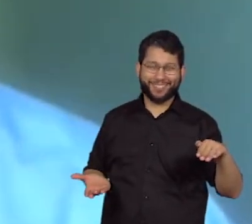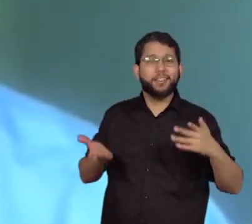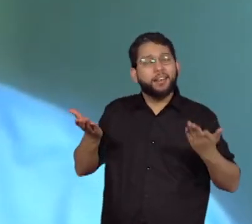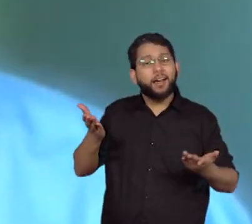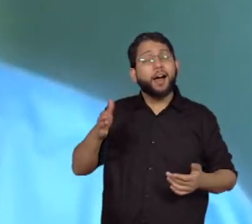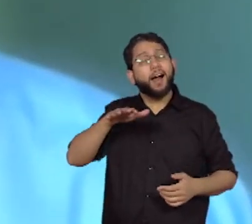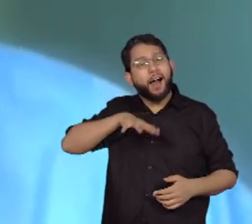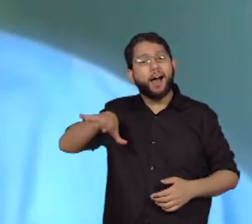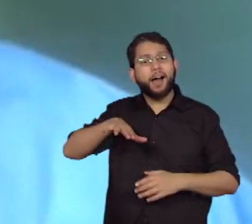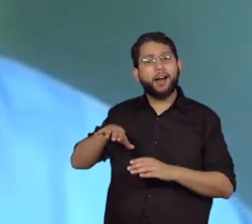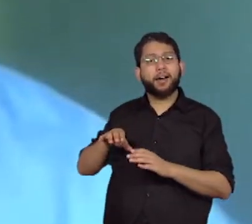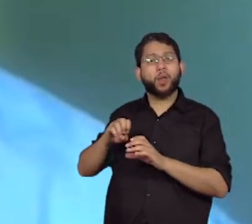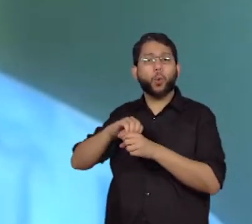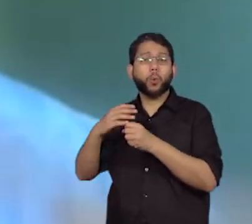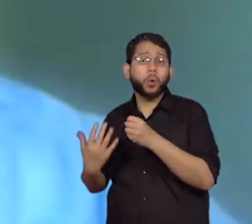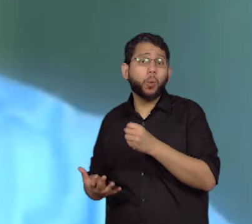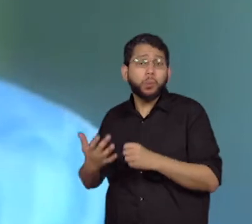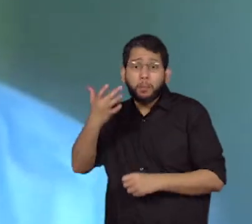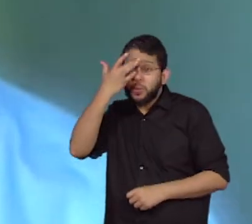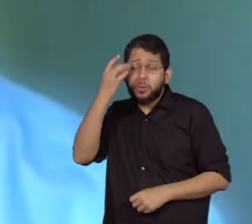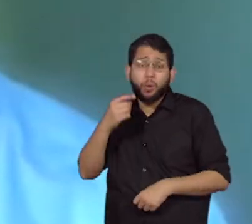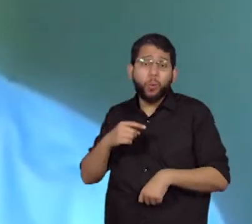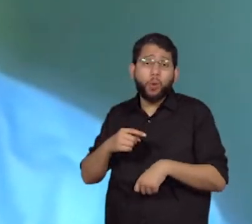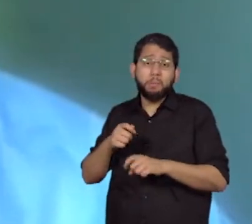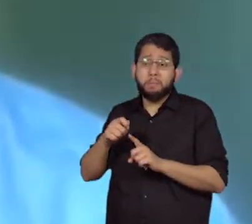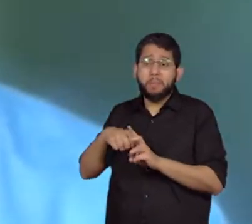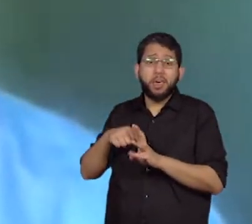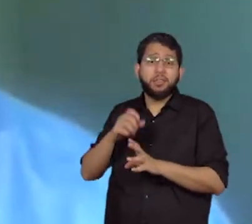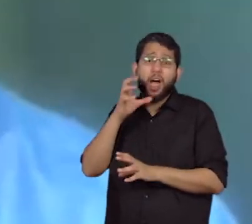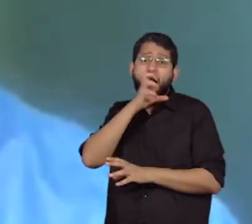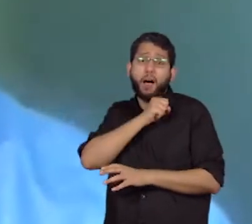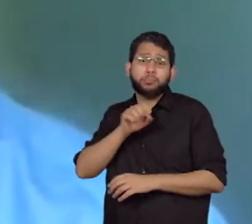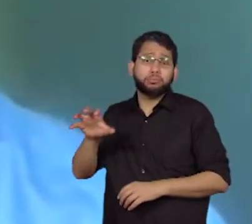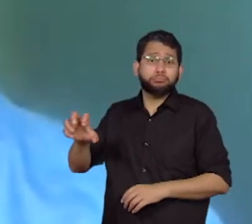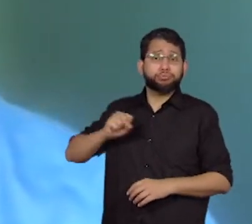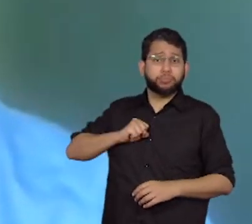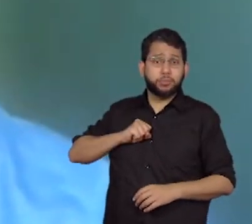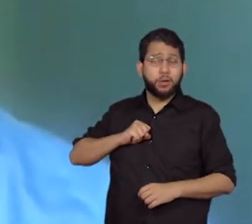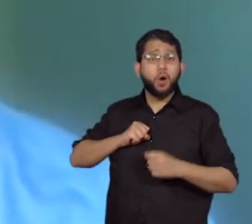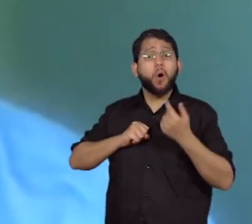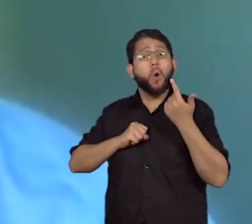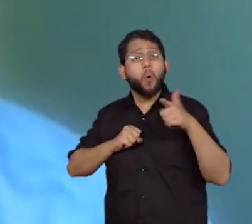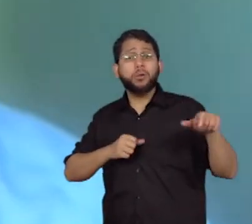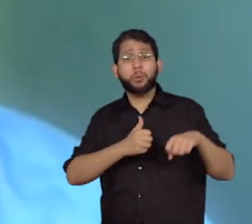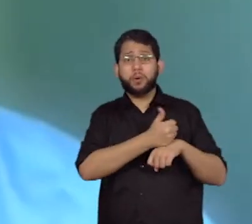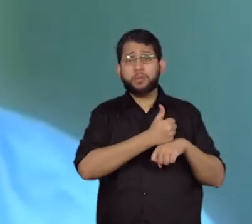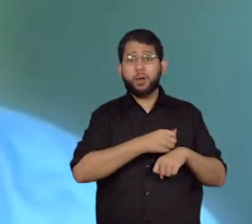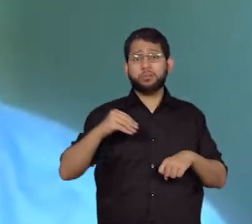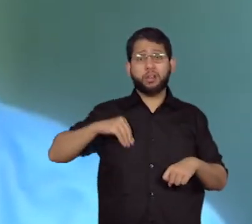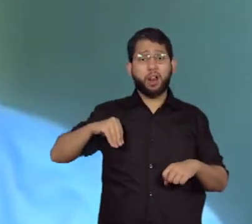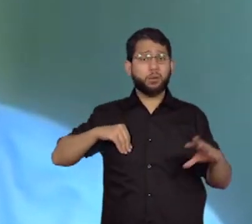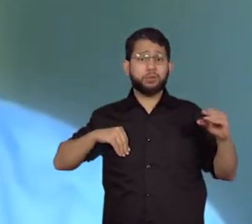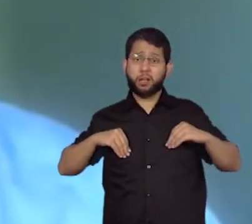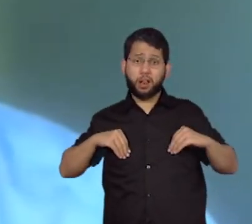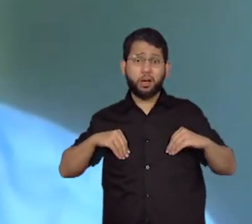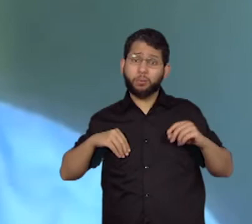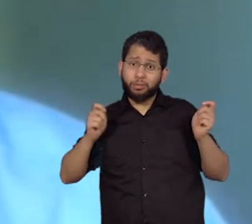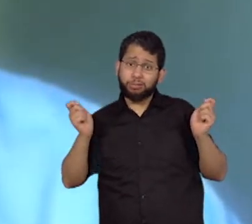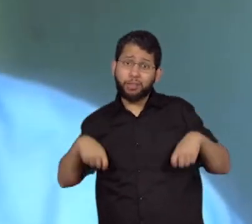vai ganhar isso num longo espaço de tempo ou até num curto espaço de tempo em outras profissões, em outras carreiras.